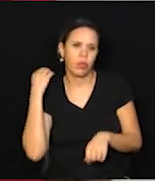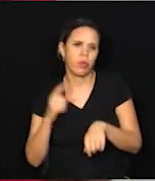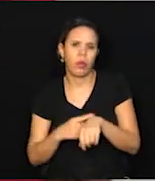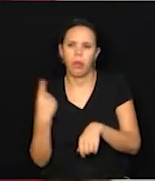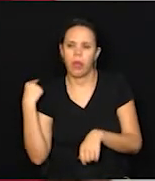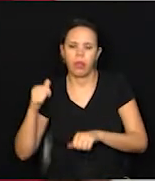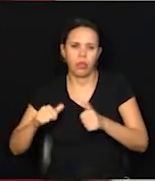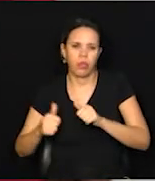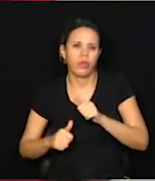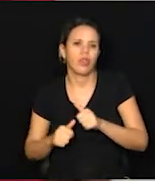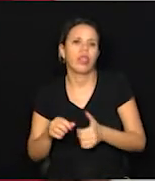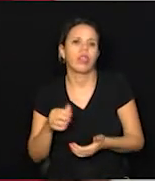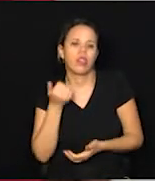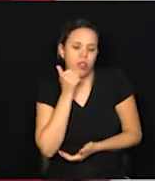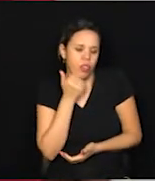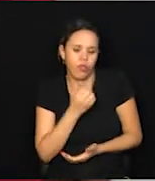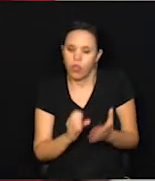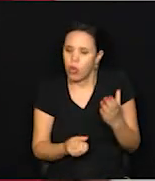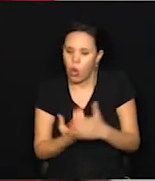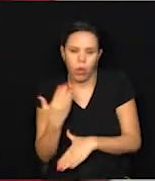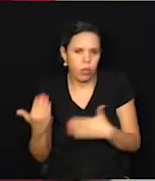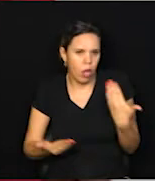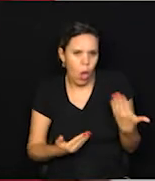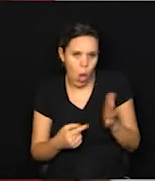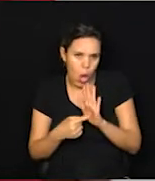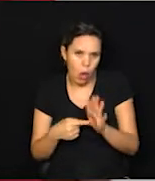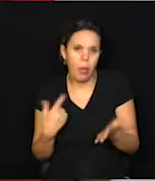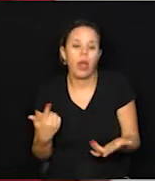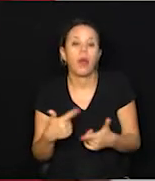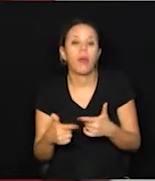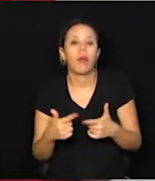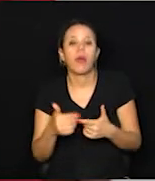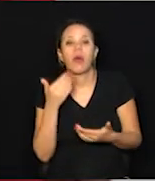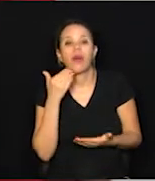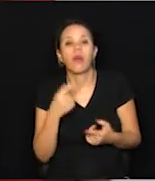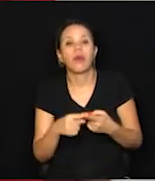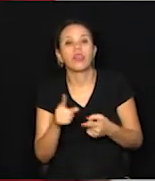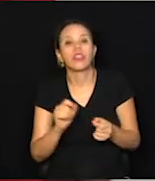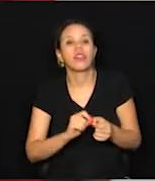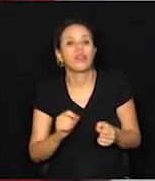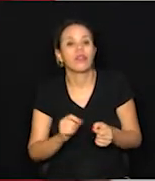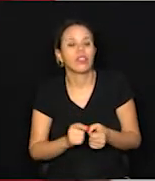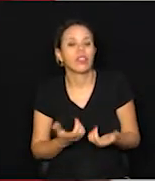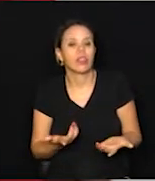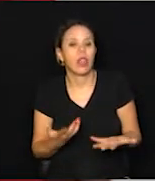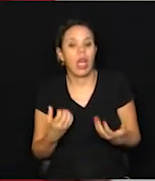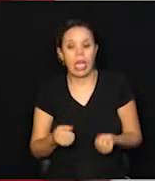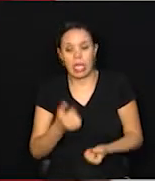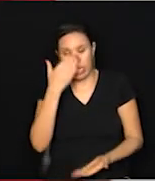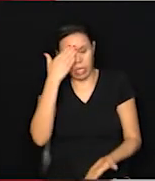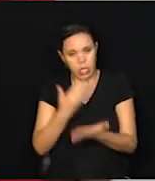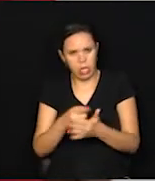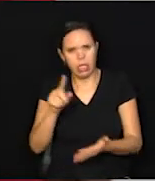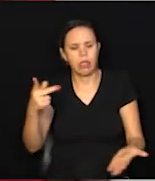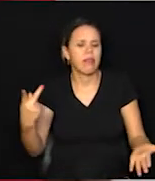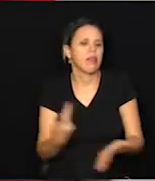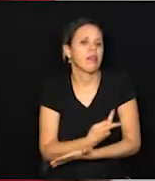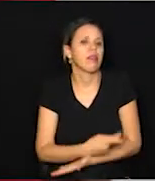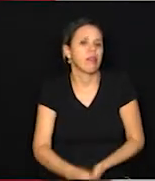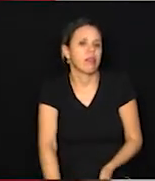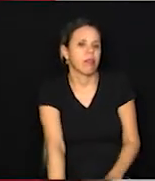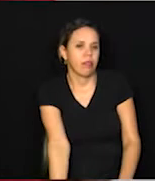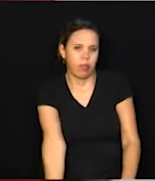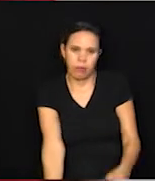não aconteceu. E agora ele vem mostrando aonde estava o defeito, por que que você caiu no conto do vigário, por que que isso está errado. Então é